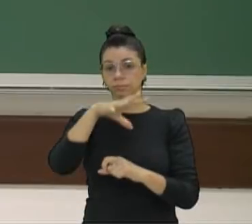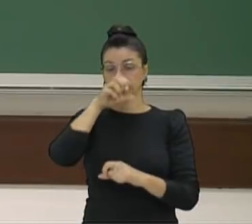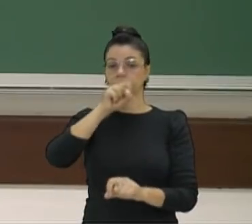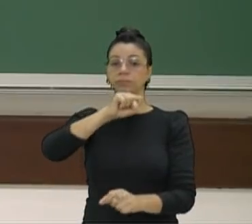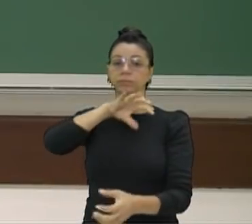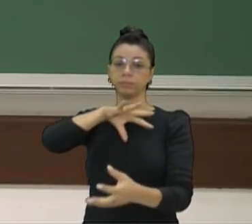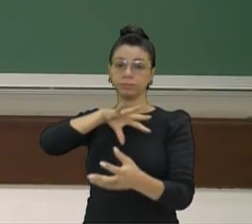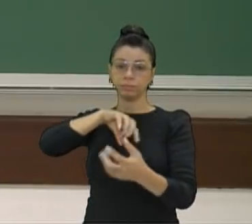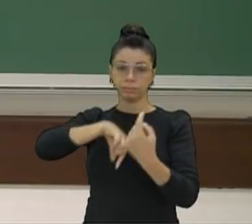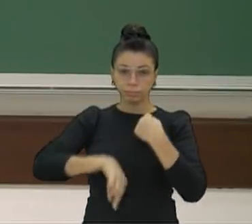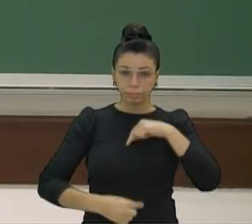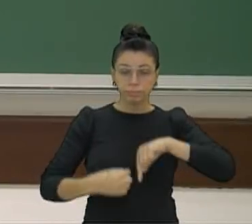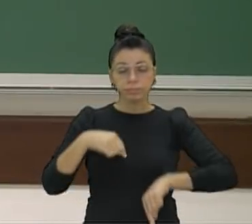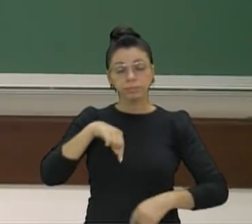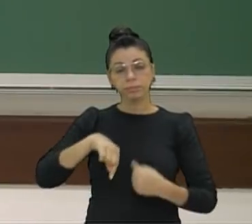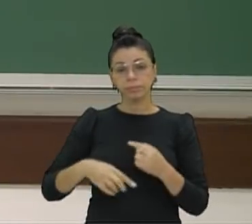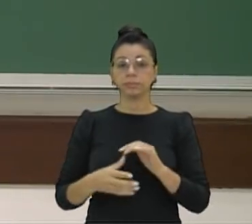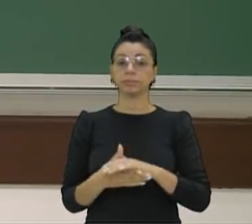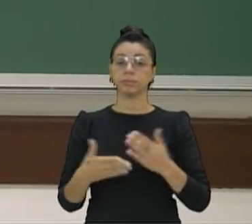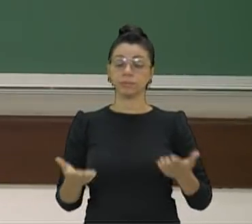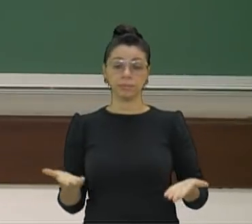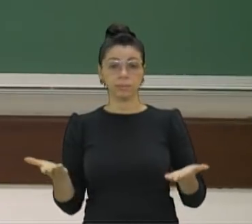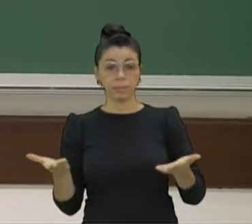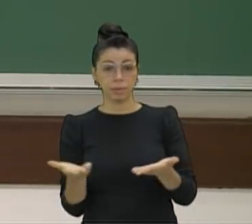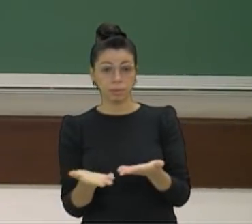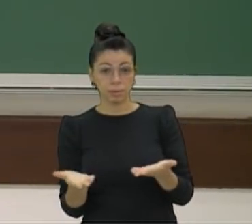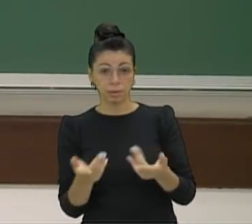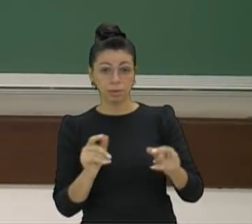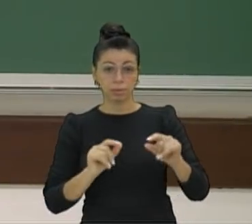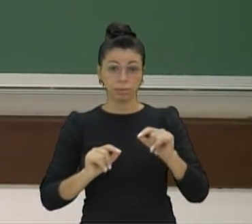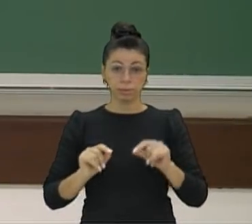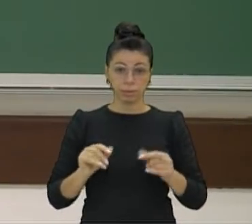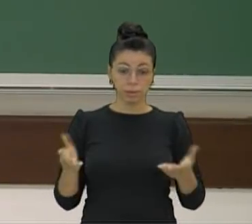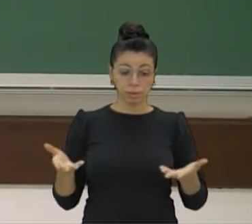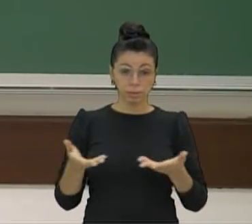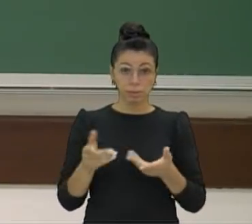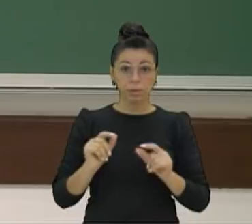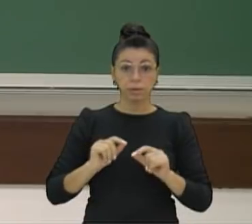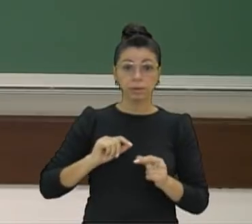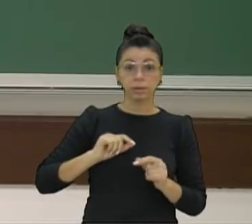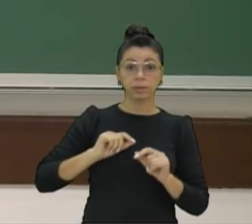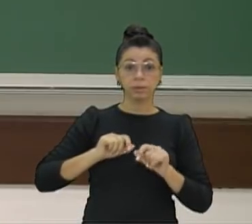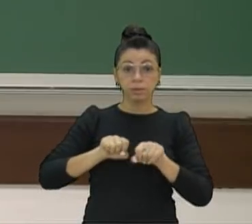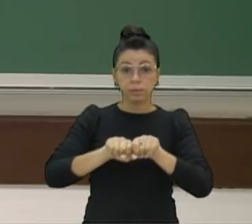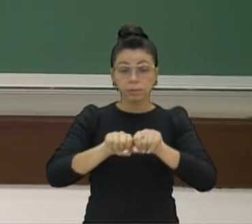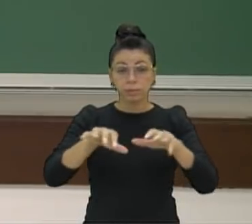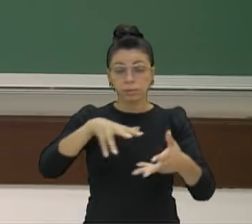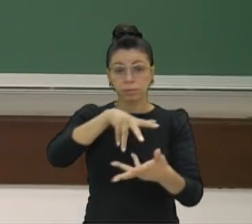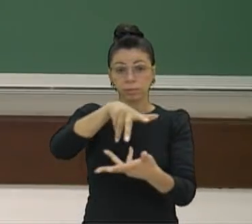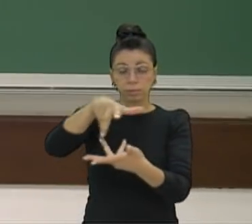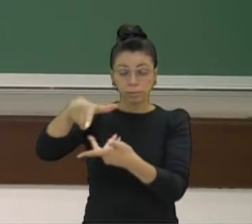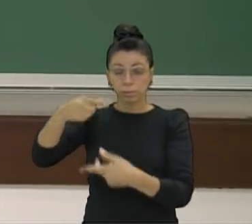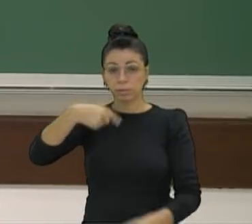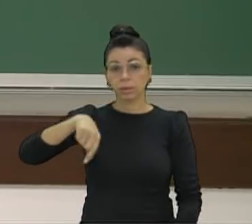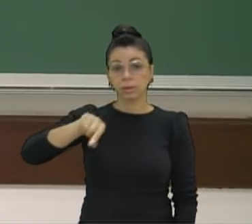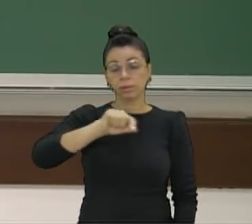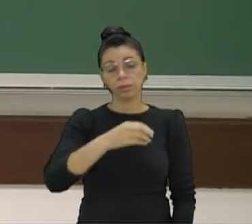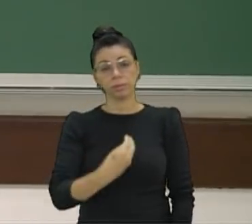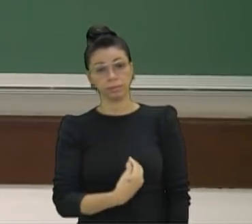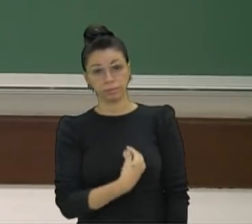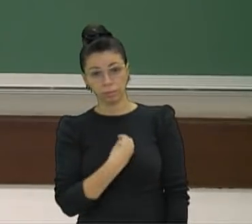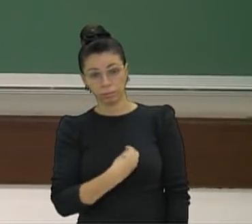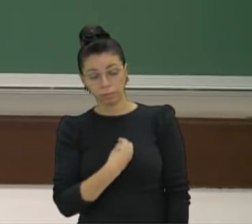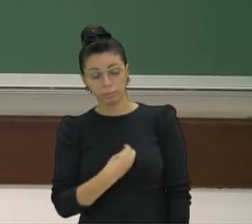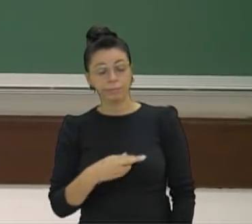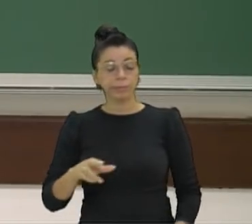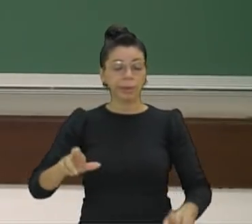tá? Então, essa nossa aula é sobre a atual pandemia de coronavírus que nós estamos vivendo. Eu espero, assim como